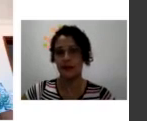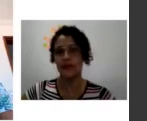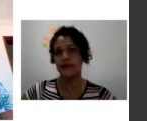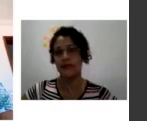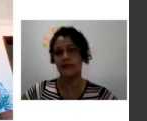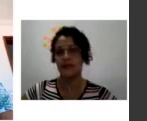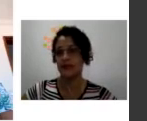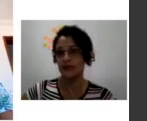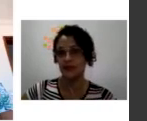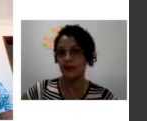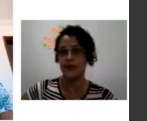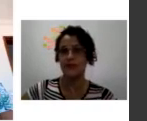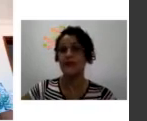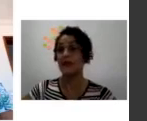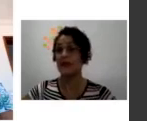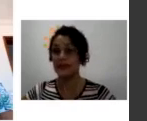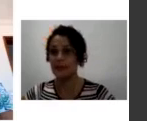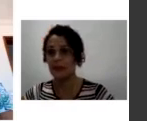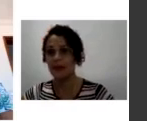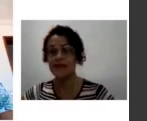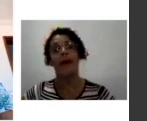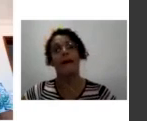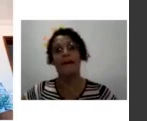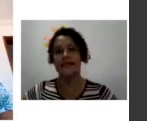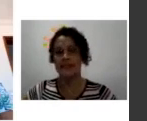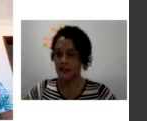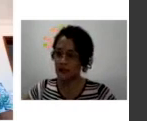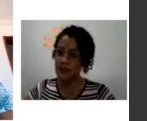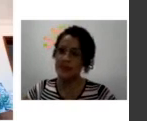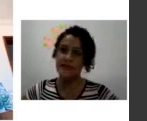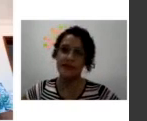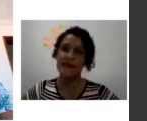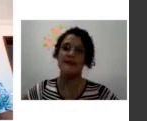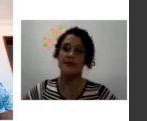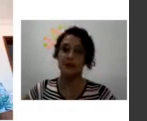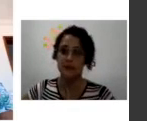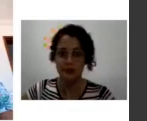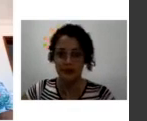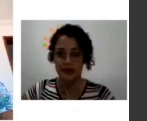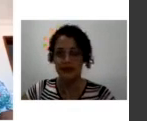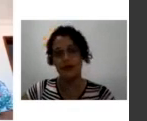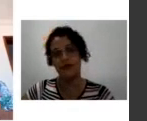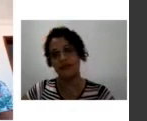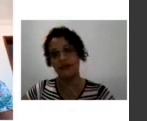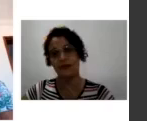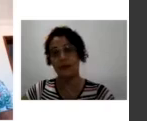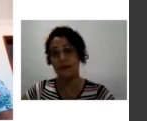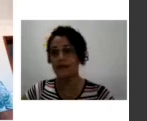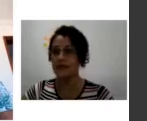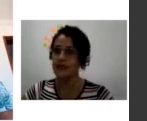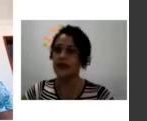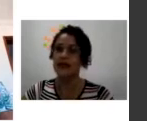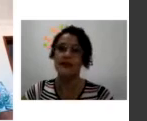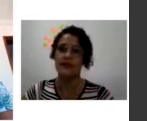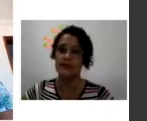aluno entrou, né, por exemplo, Alexandre entrou antes de mim, eu entrei depois, mas essas reuniões nivelavam todo mundo. Então, por exemplo,